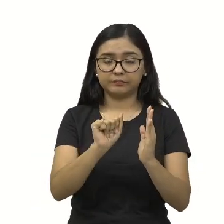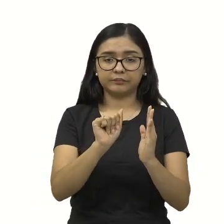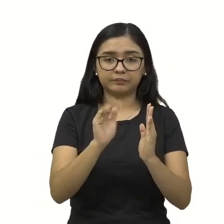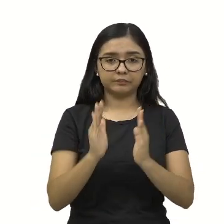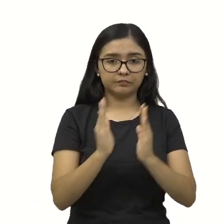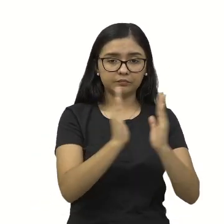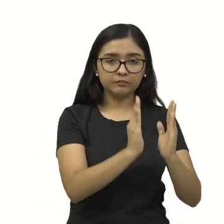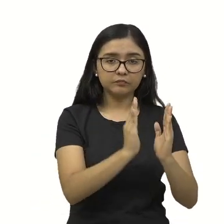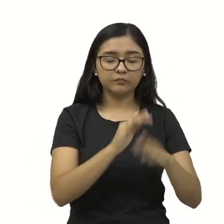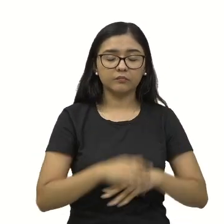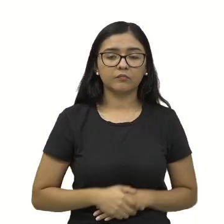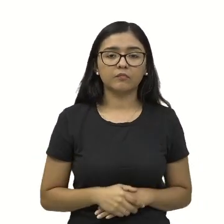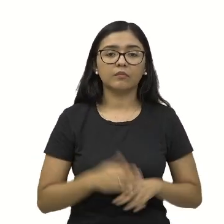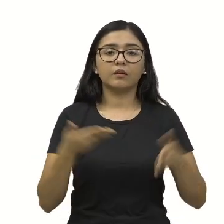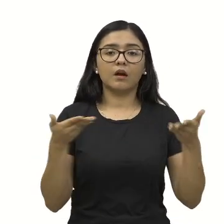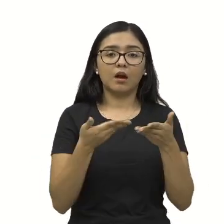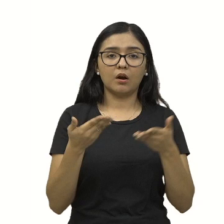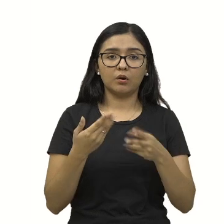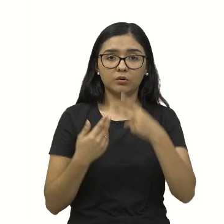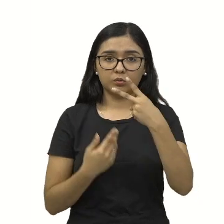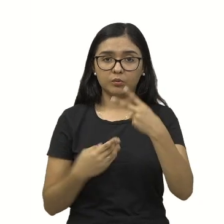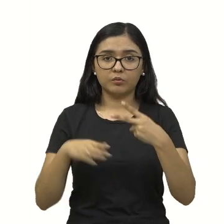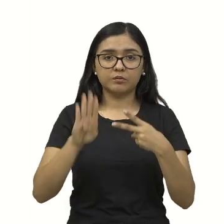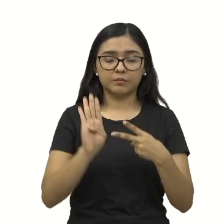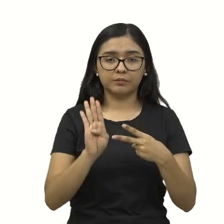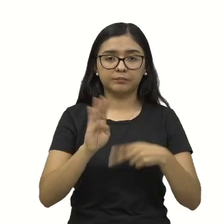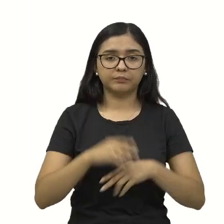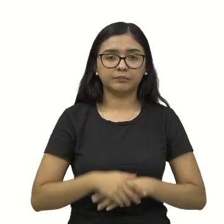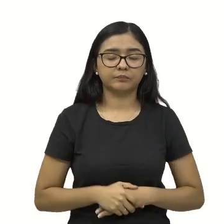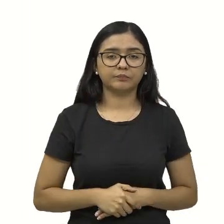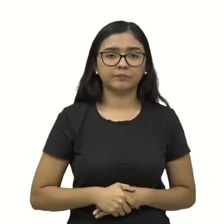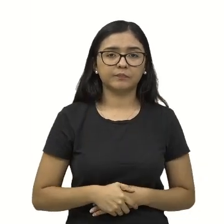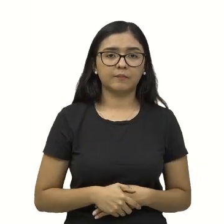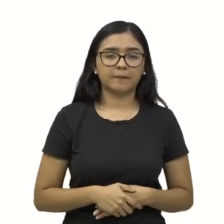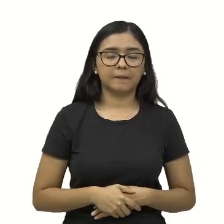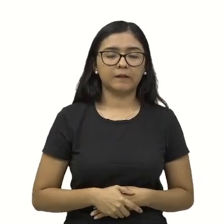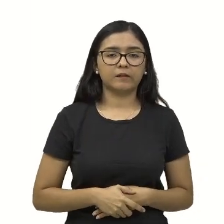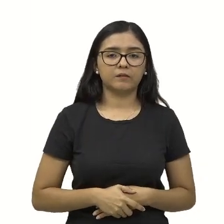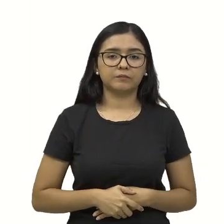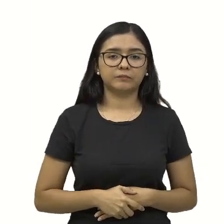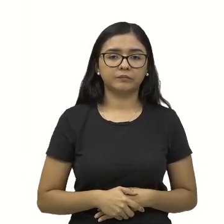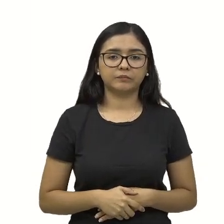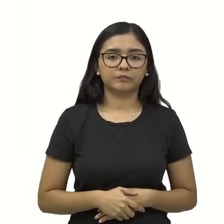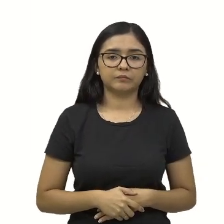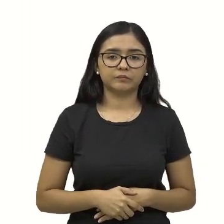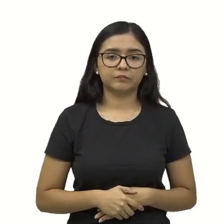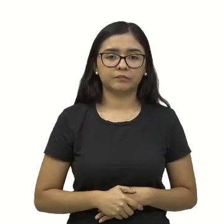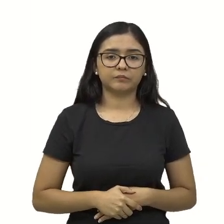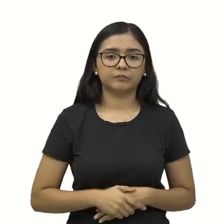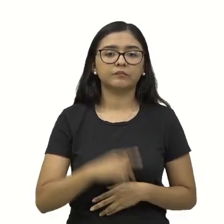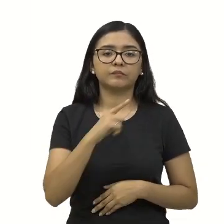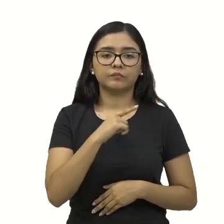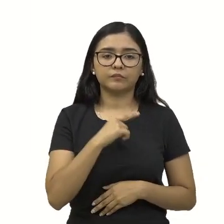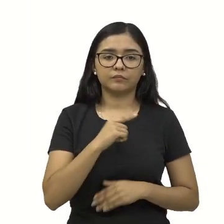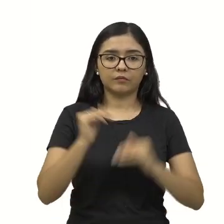Agora vamos fazer 2B. 2 vezes B, né? 2 vezes B é esse outro bloco aqui de